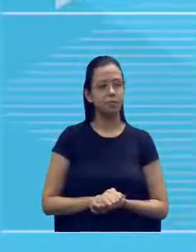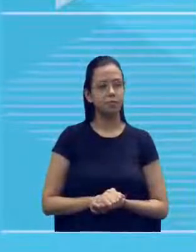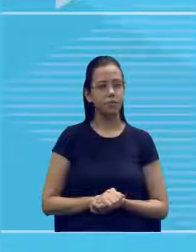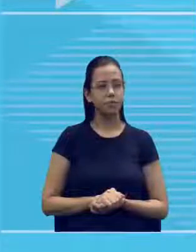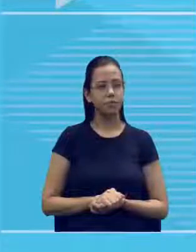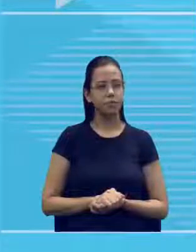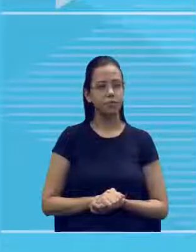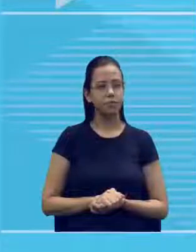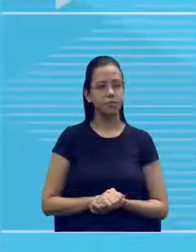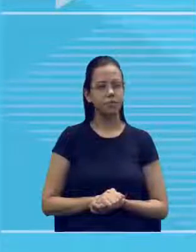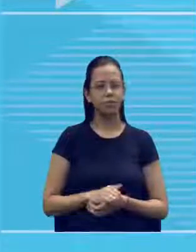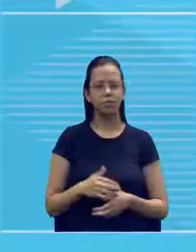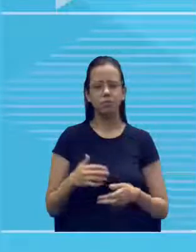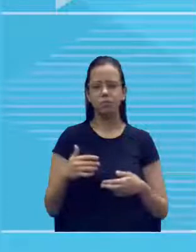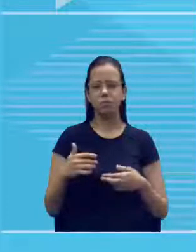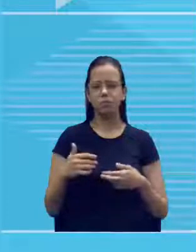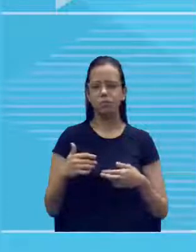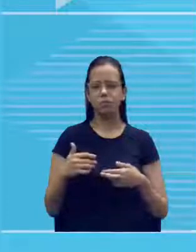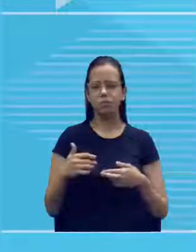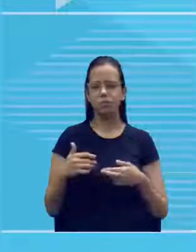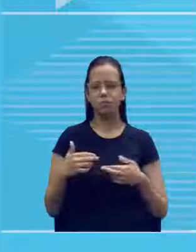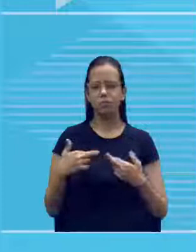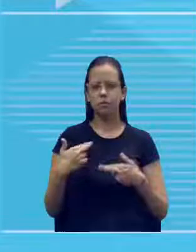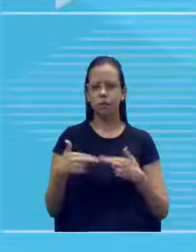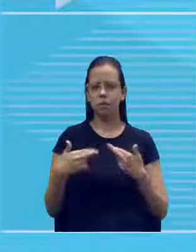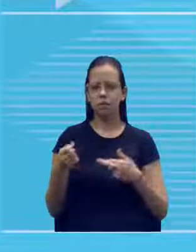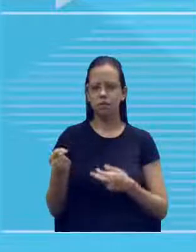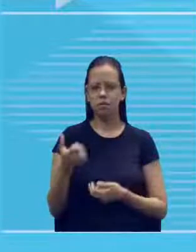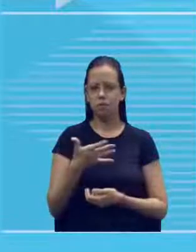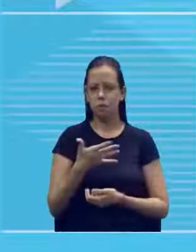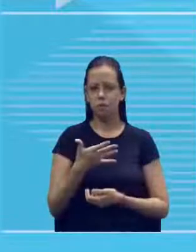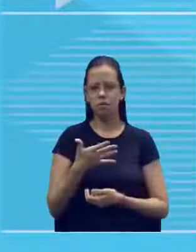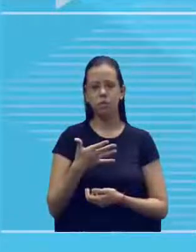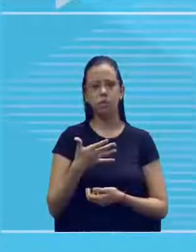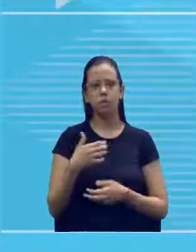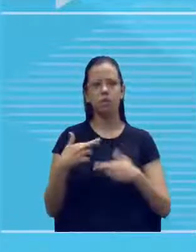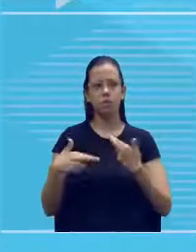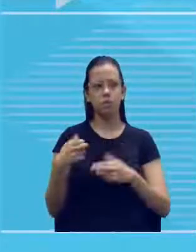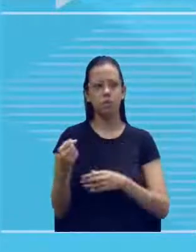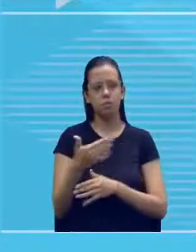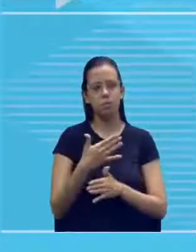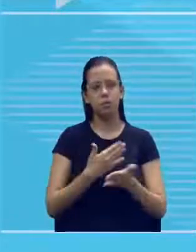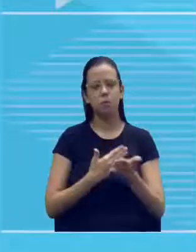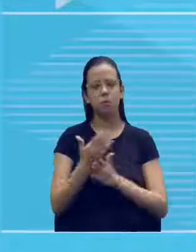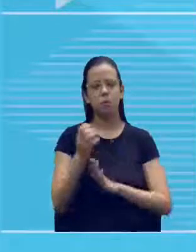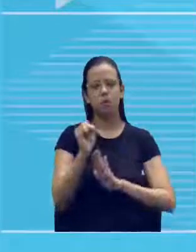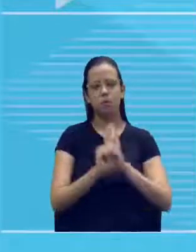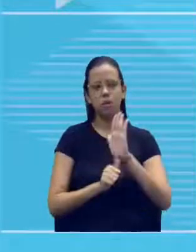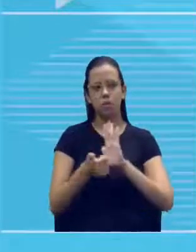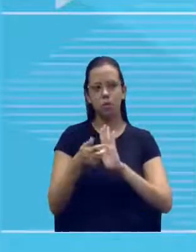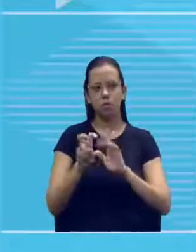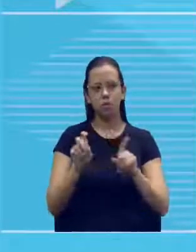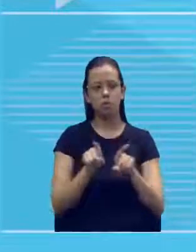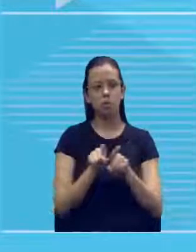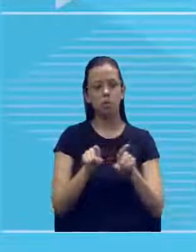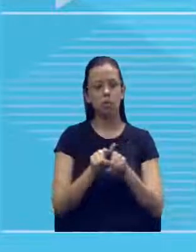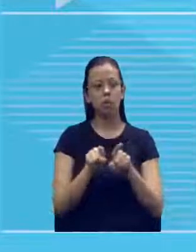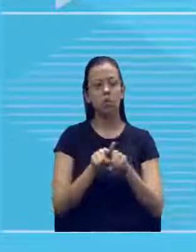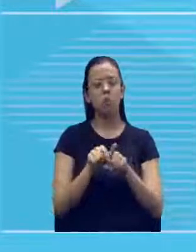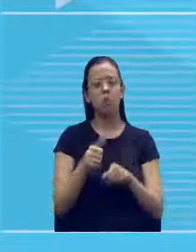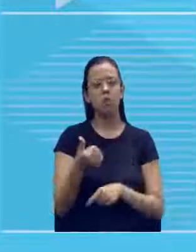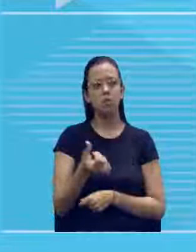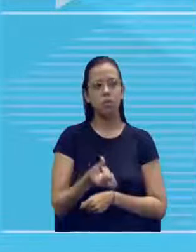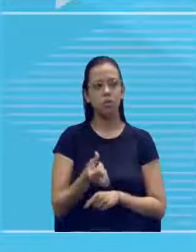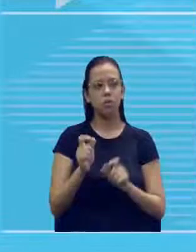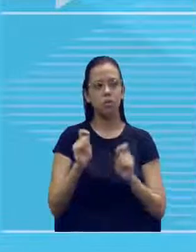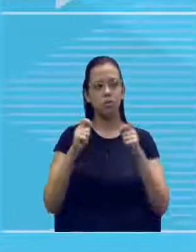Aqui, turma, no Renascimento, no século XV e no século XVI, a gente consegue perceber a